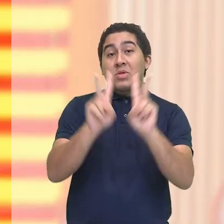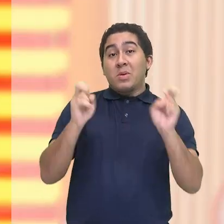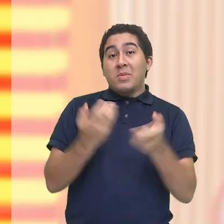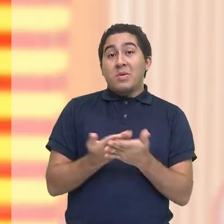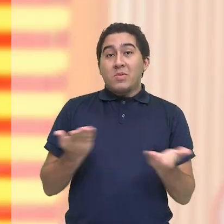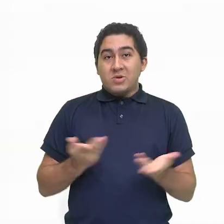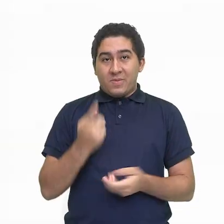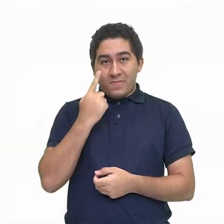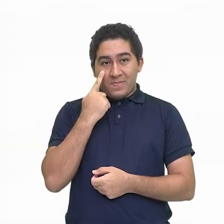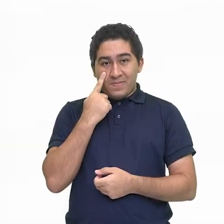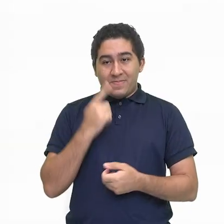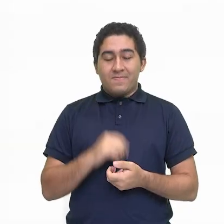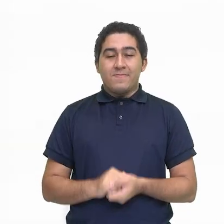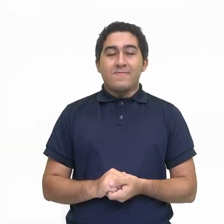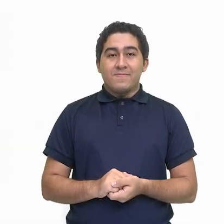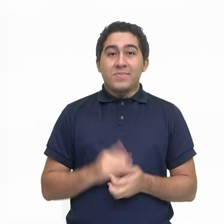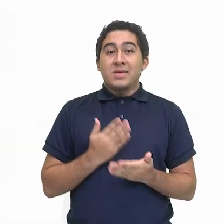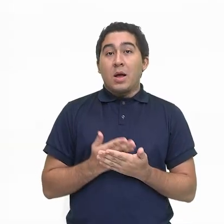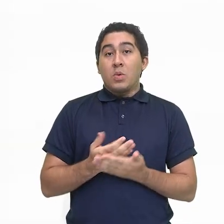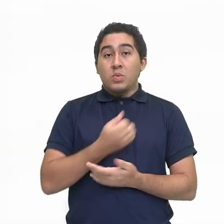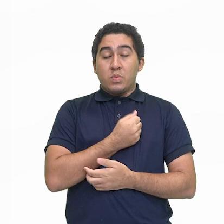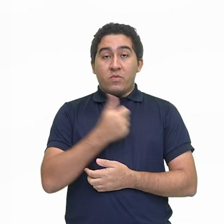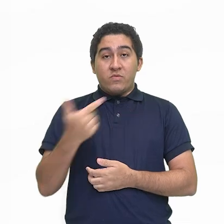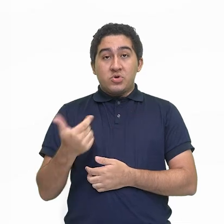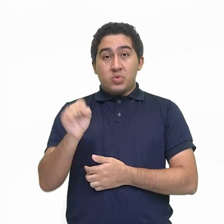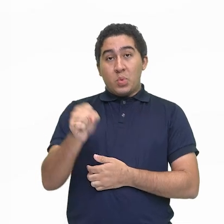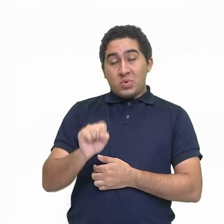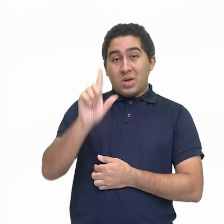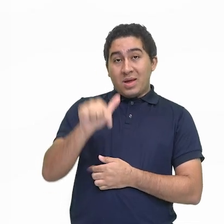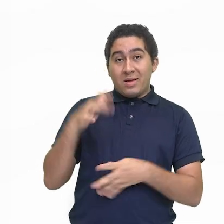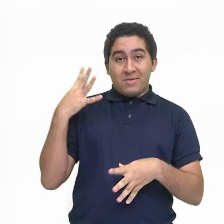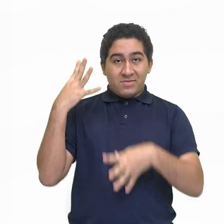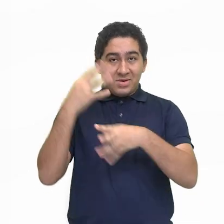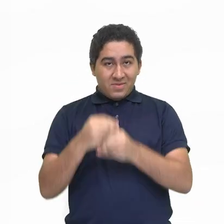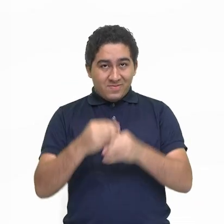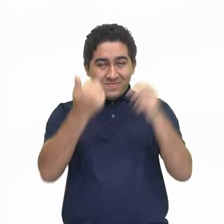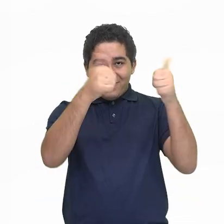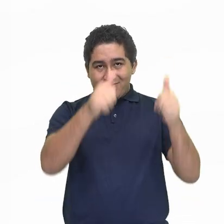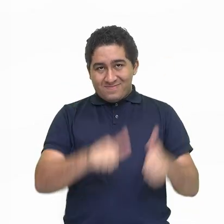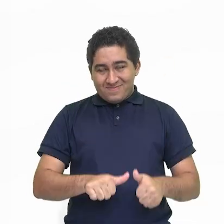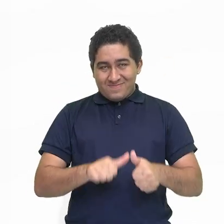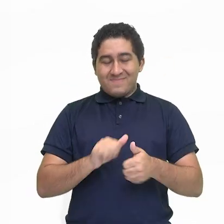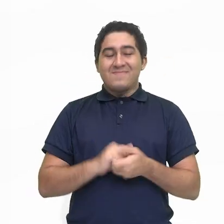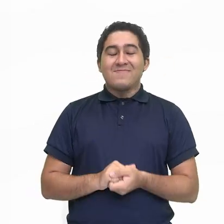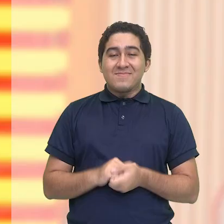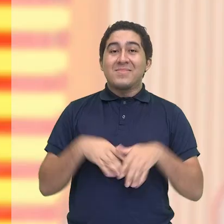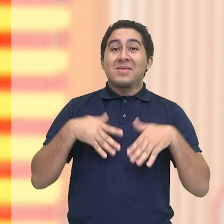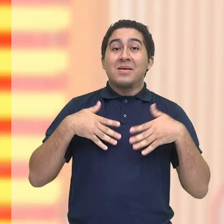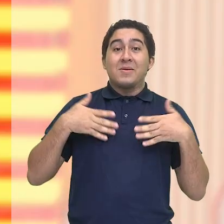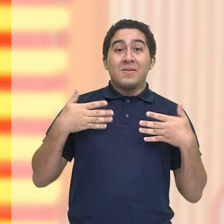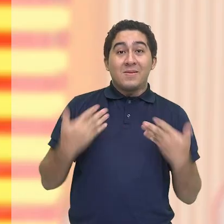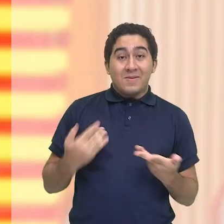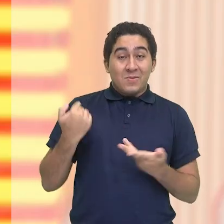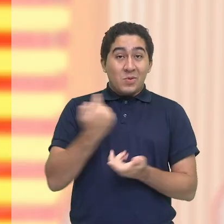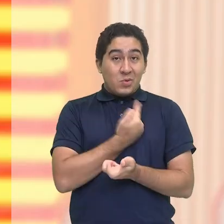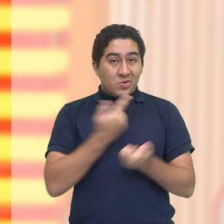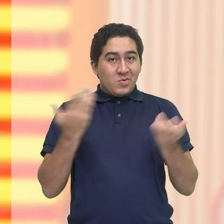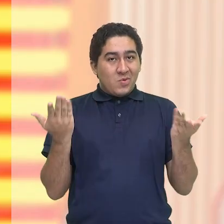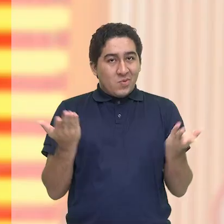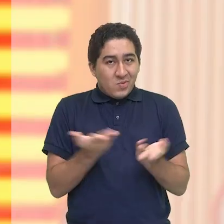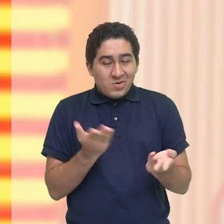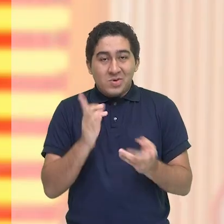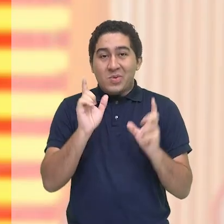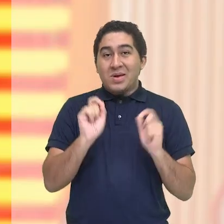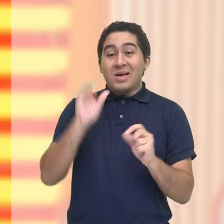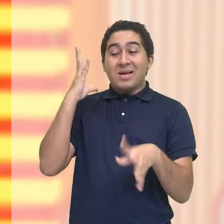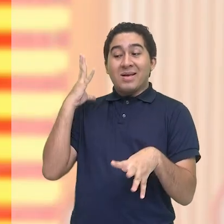de nossa aula. Aula de número 28, aula de revisão e avaliação. Então a gente vai, como o próprio nome já